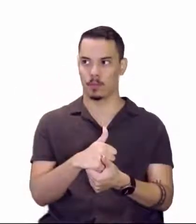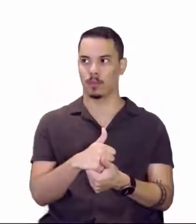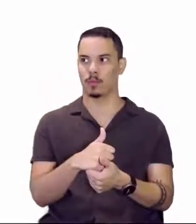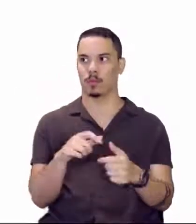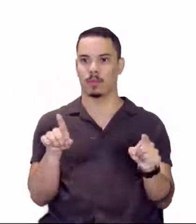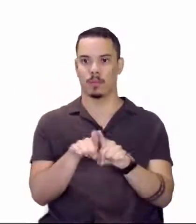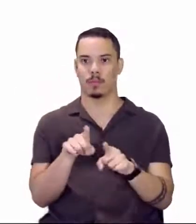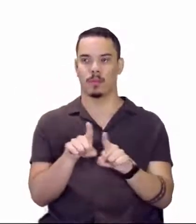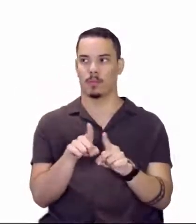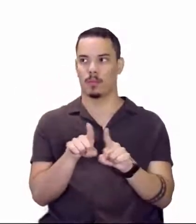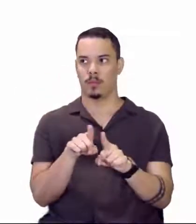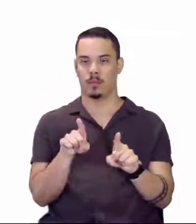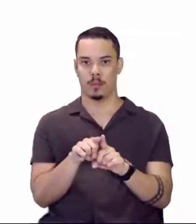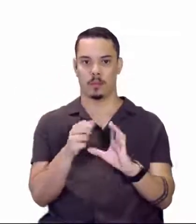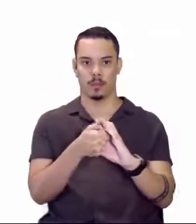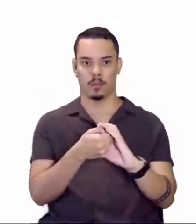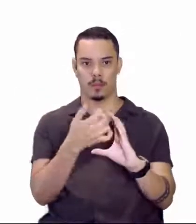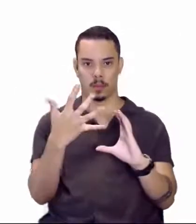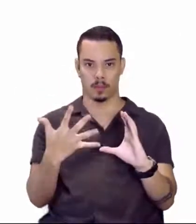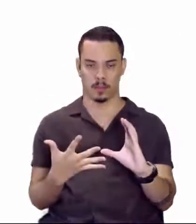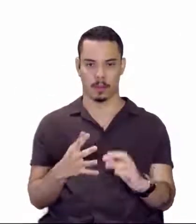característica dos gases nobres.